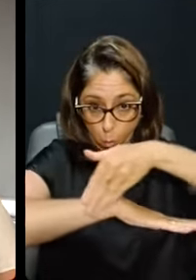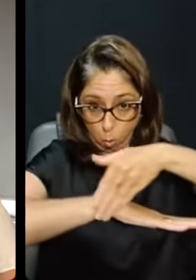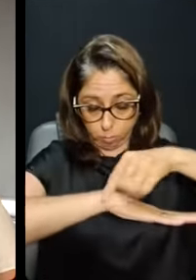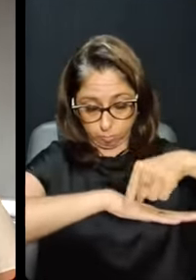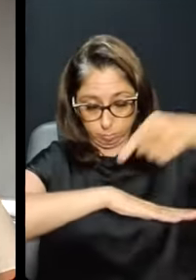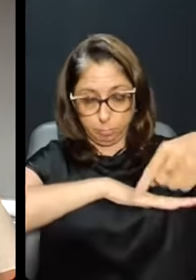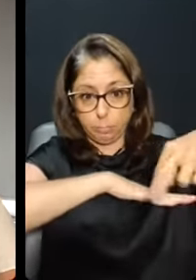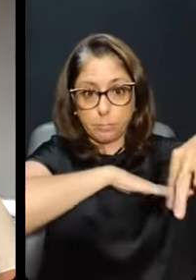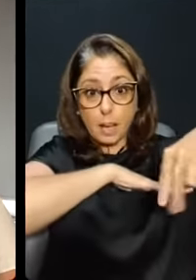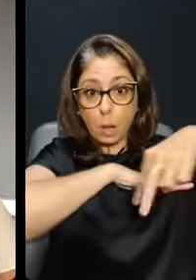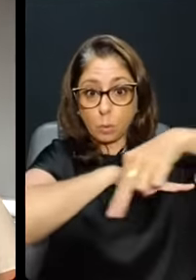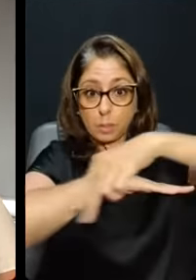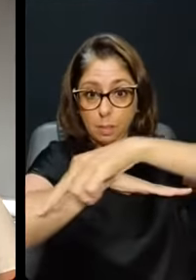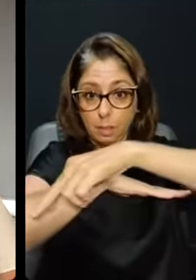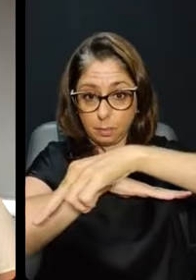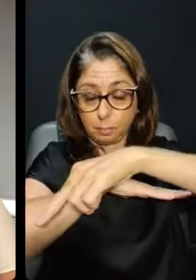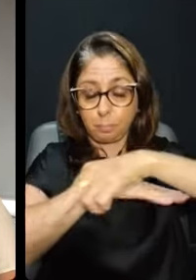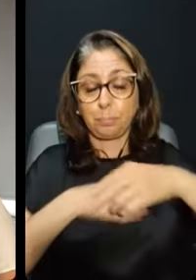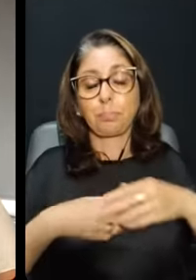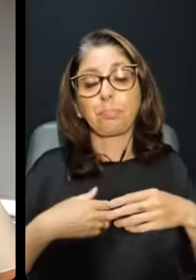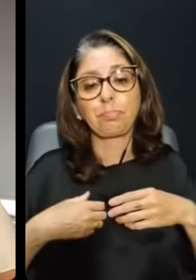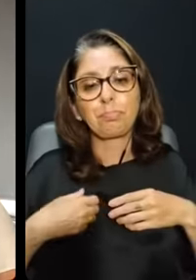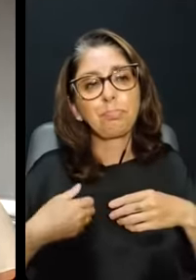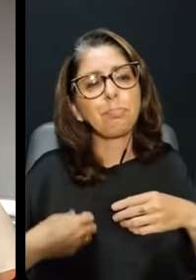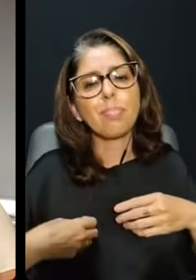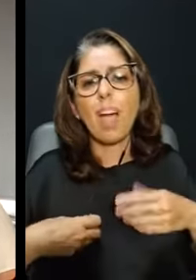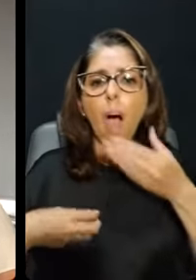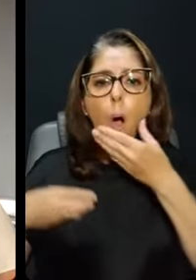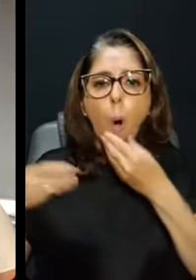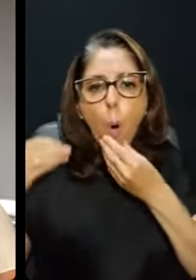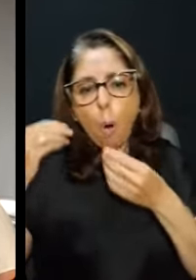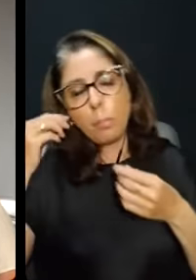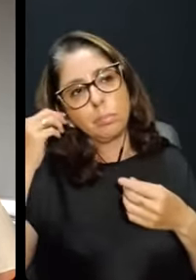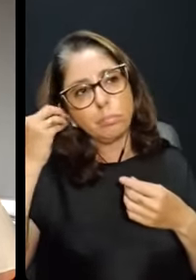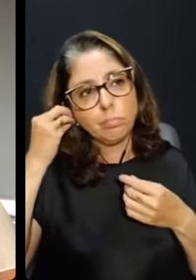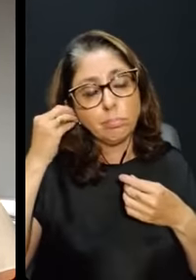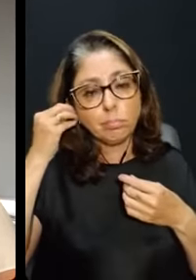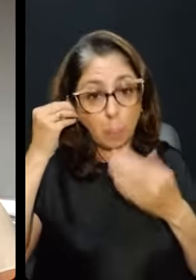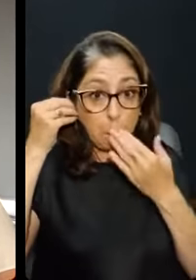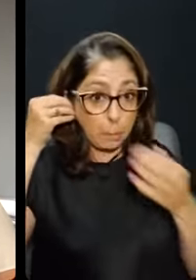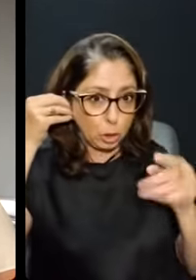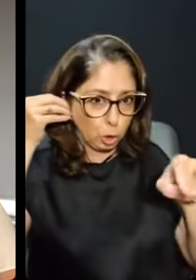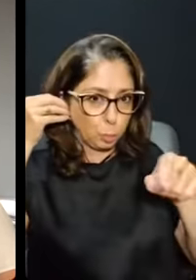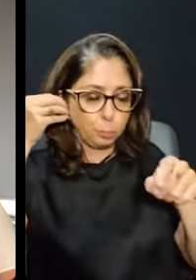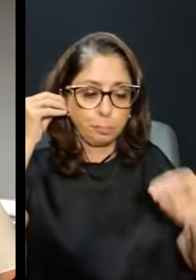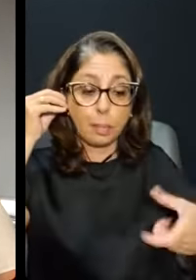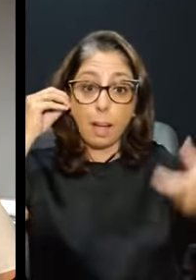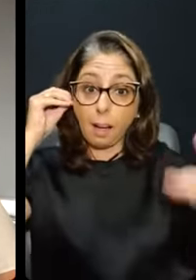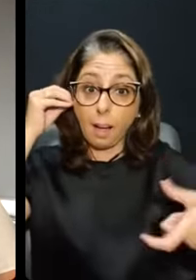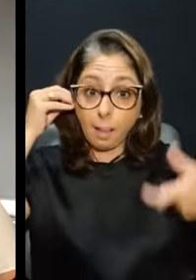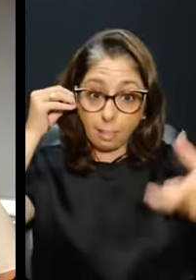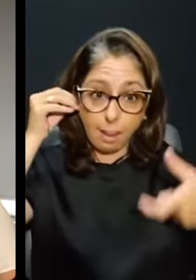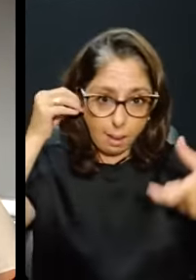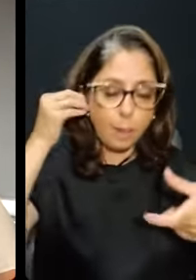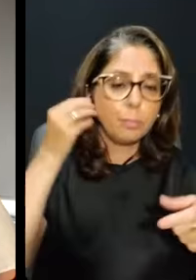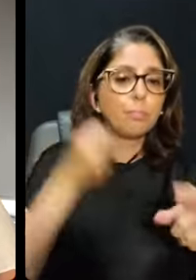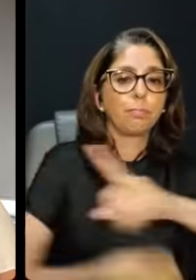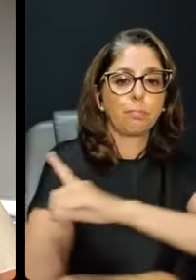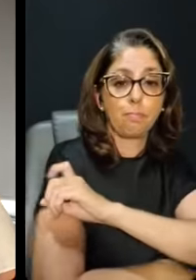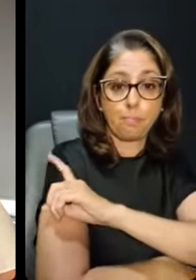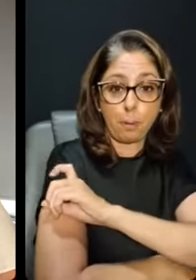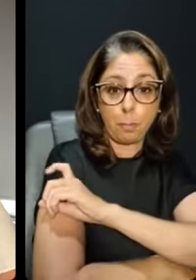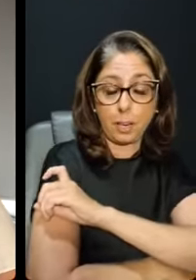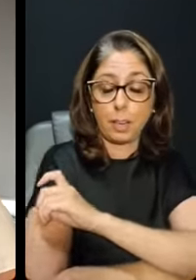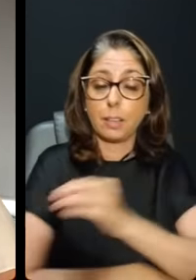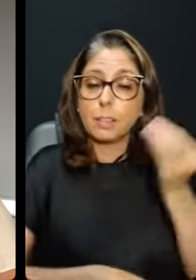foi na enfermaria, pediu uma cadeira de rodas emprestada, sentou, testou para ver se o que ele tinha feito estava bom. Então,